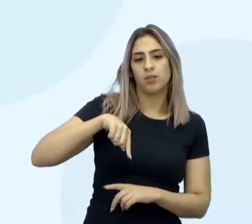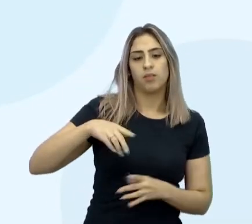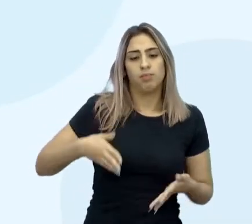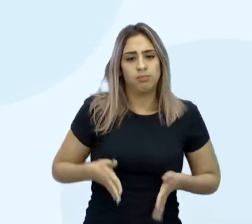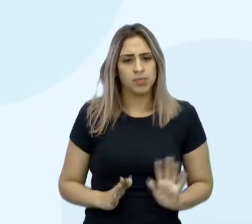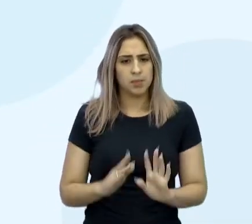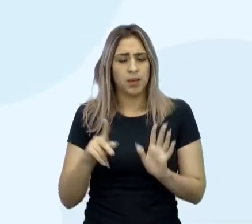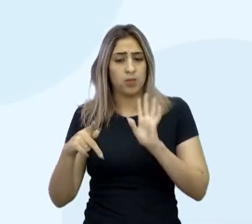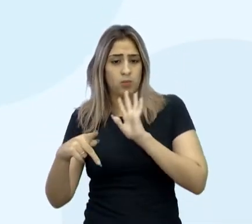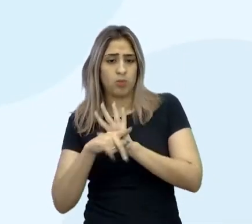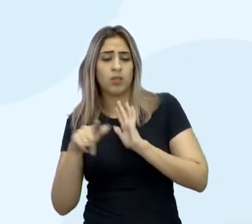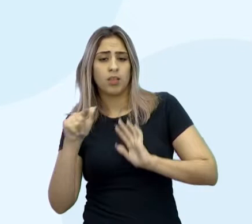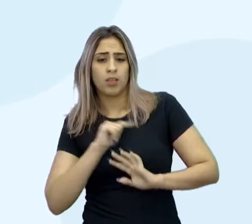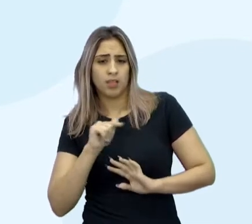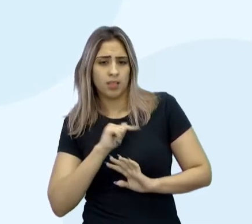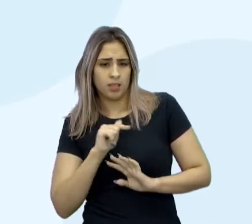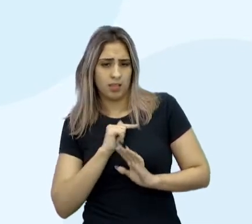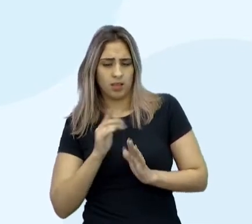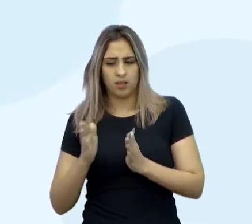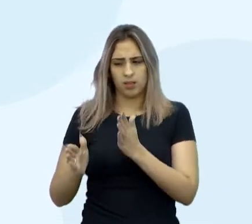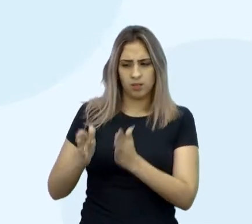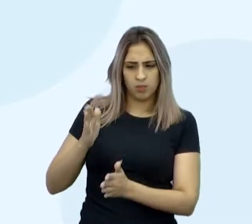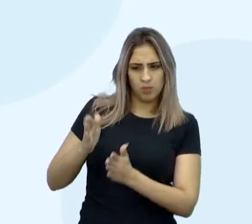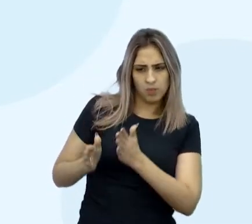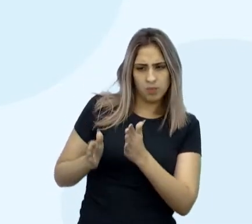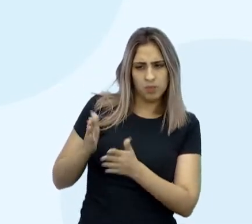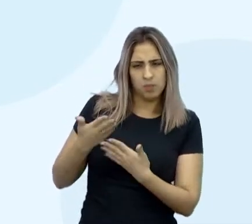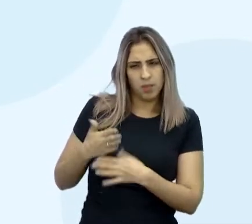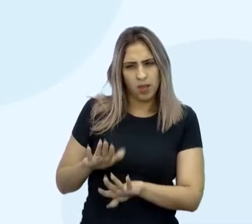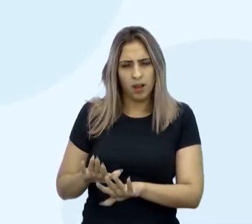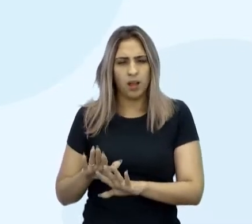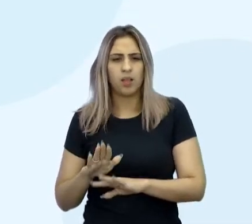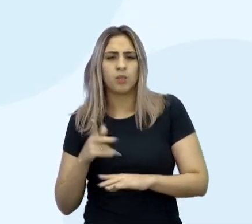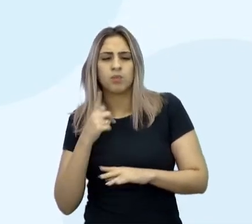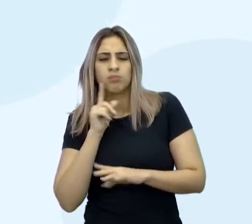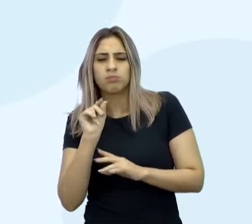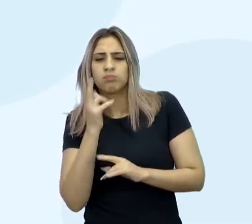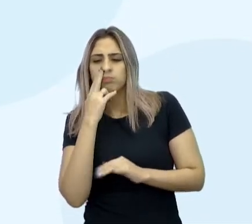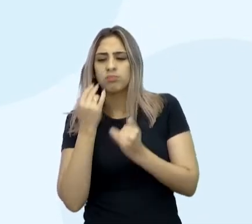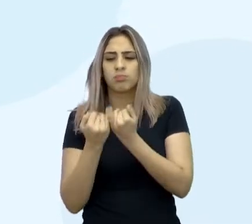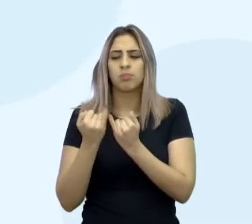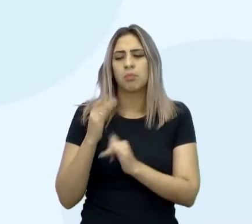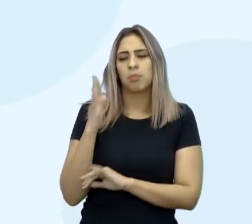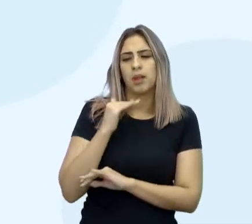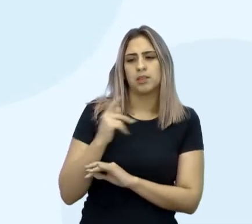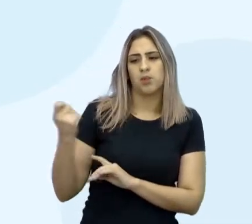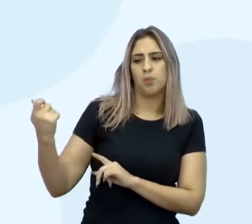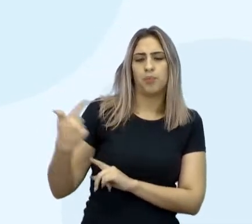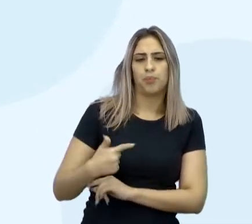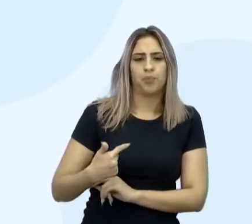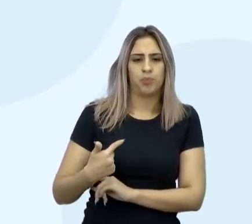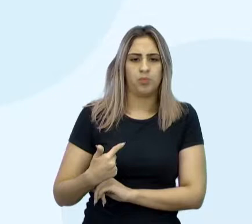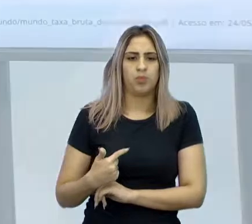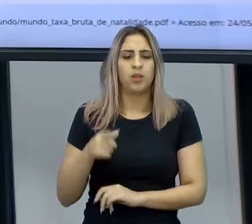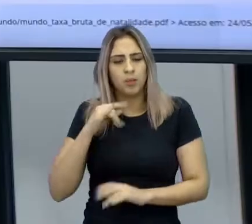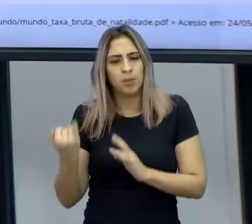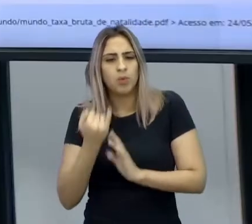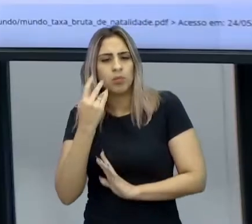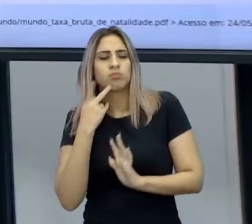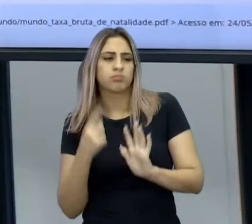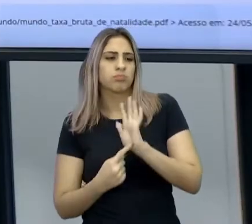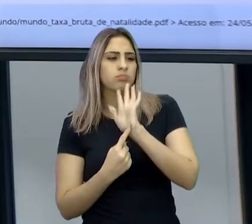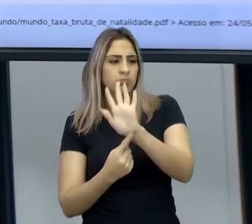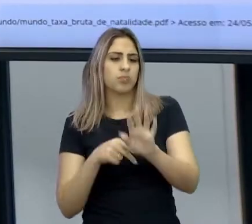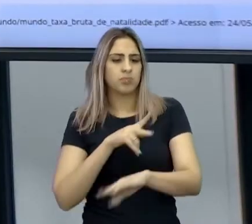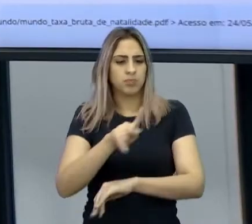tem um crescimento vegetativo, né, bem maior do que, por exemplo, o Brasil, tá certo? Então é importante retratar isso. Então,